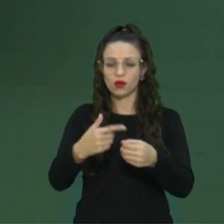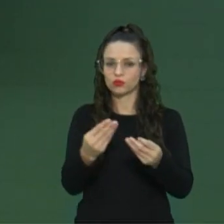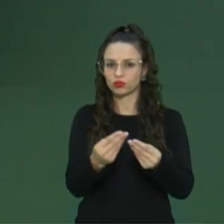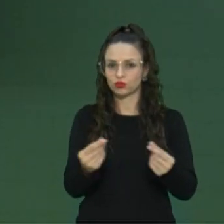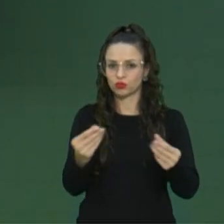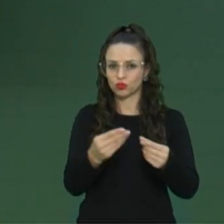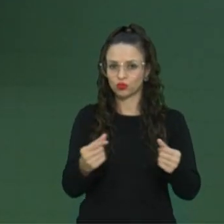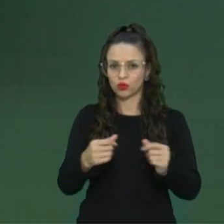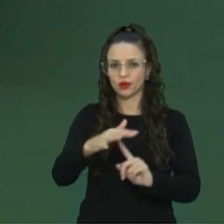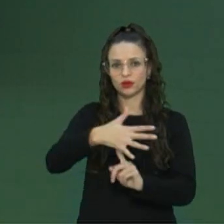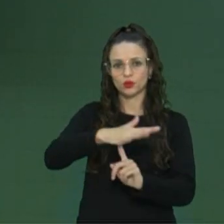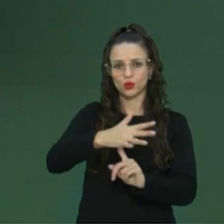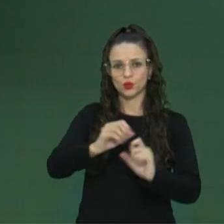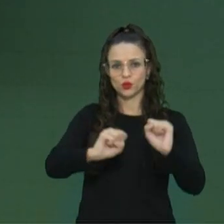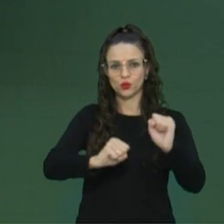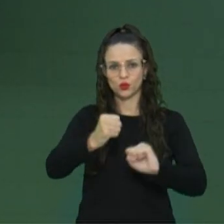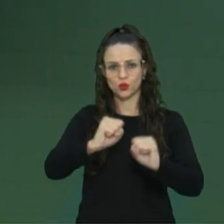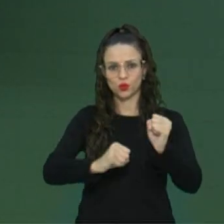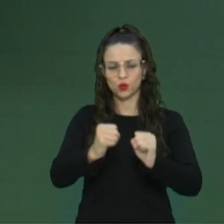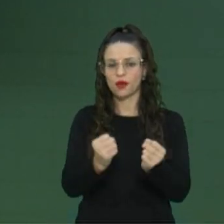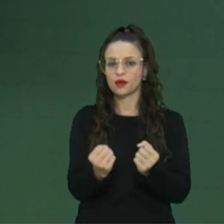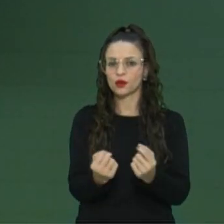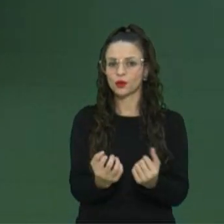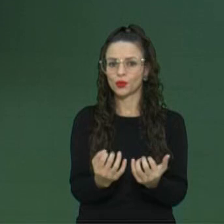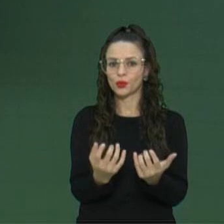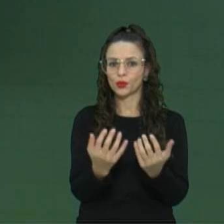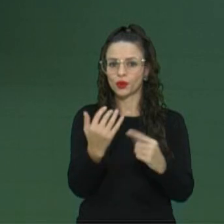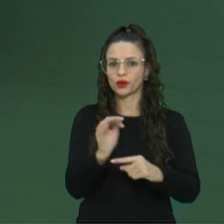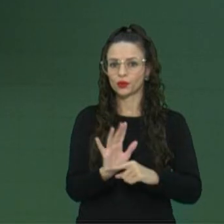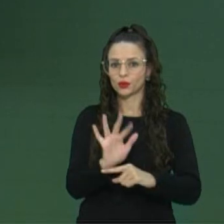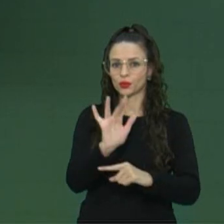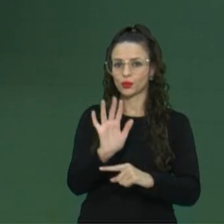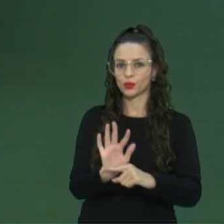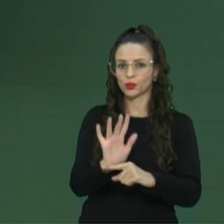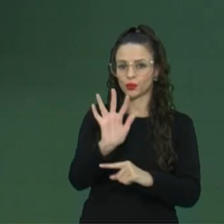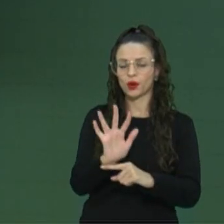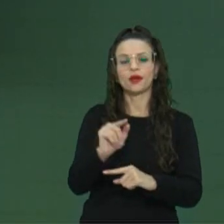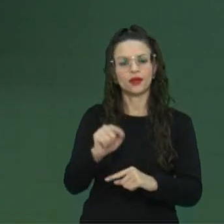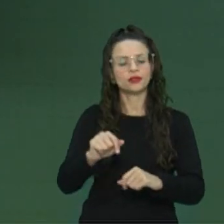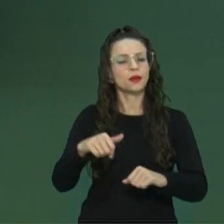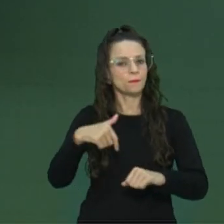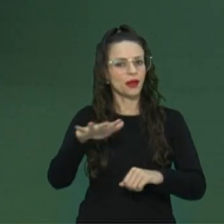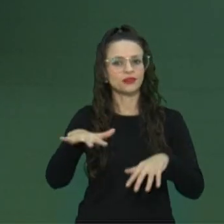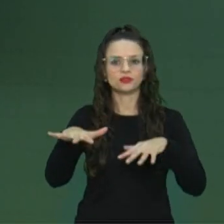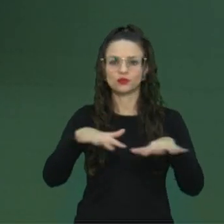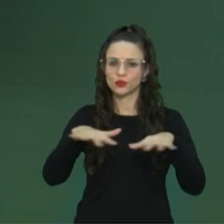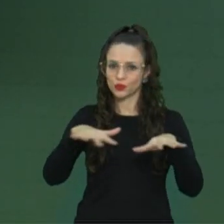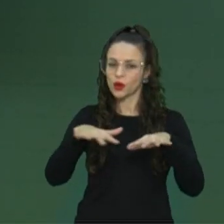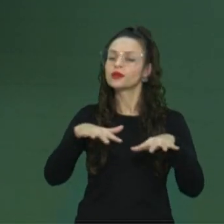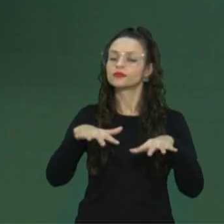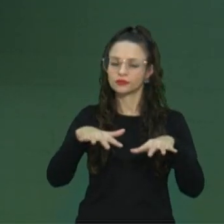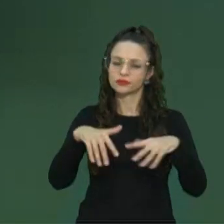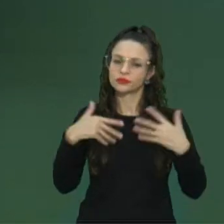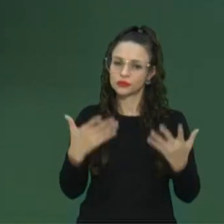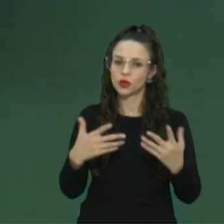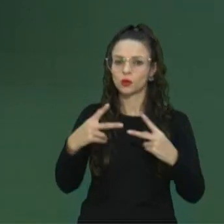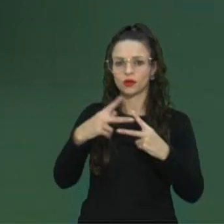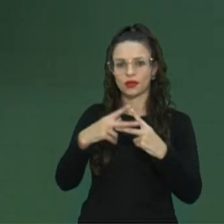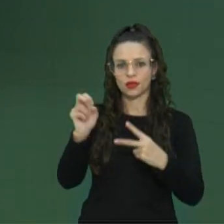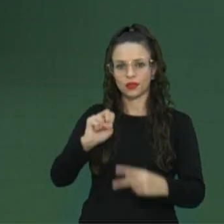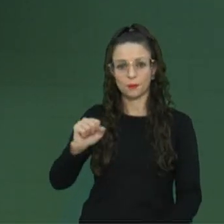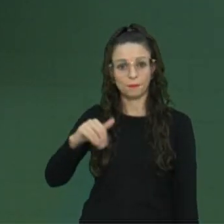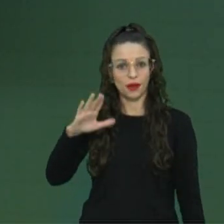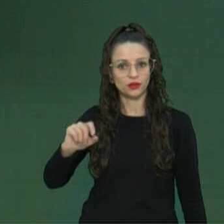aí no carburador ele vai ficar gasoso. A opção gasosa é mais agitada, mais movimentação, maior entropia